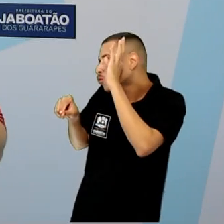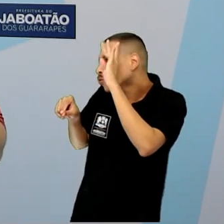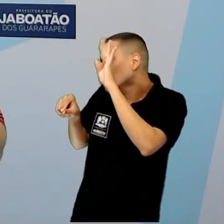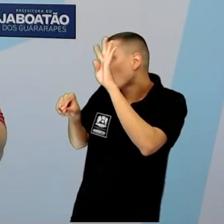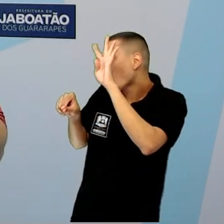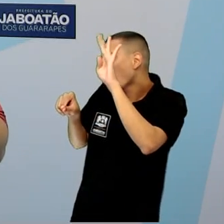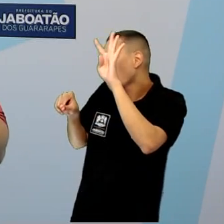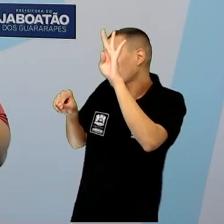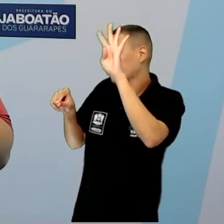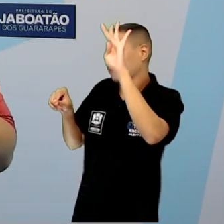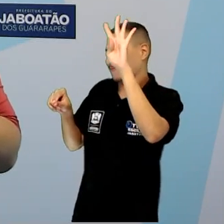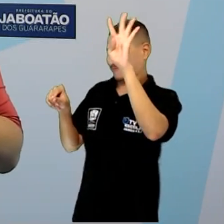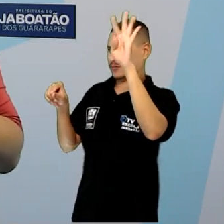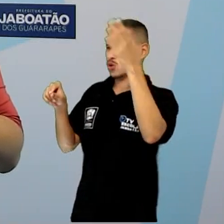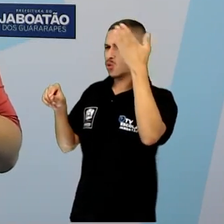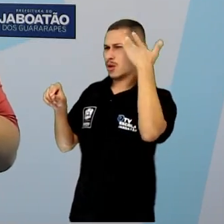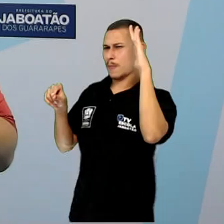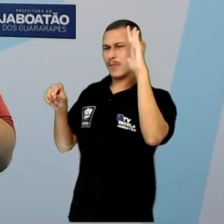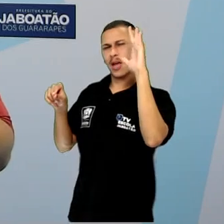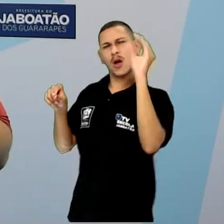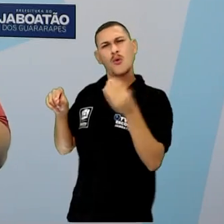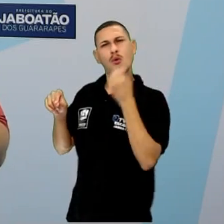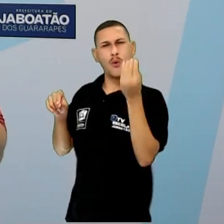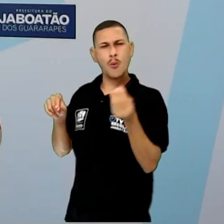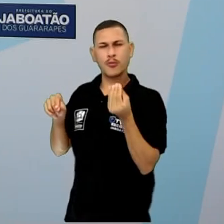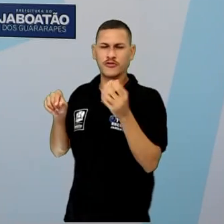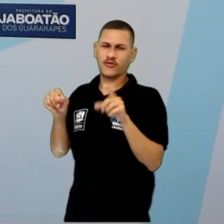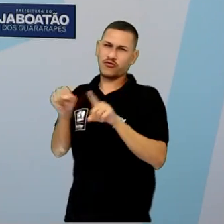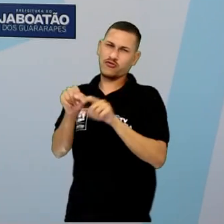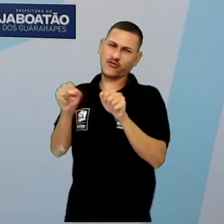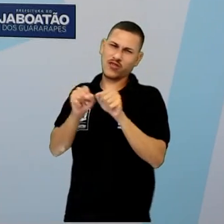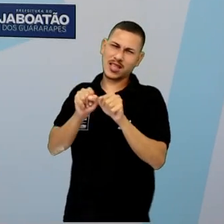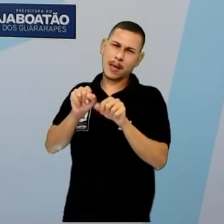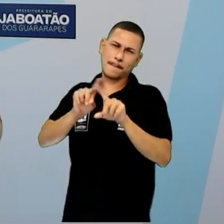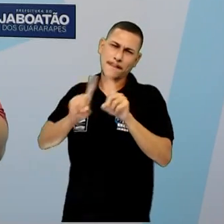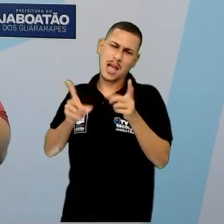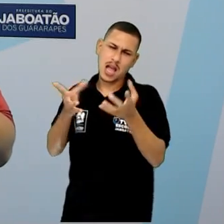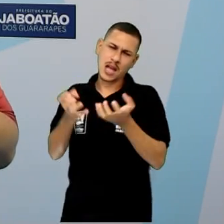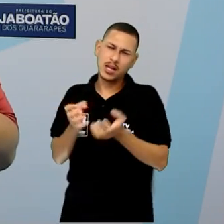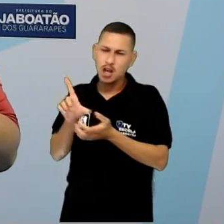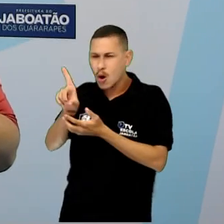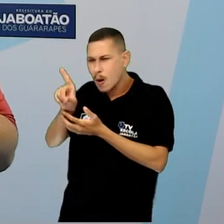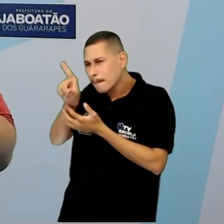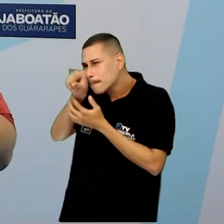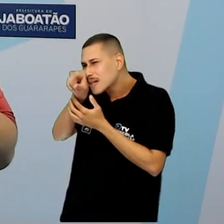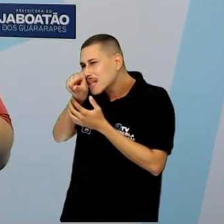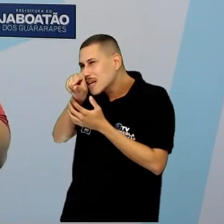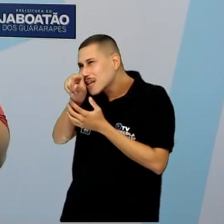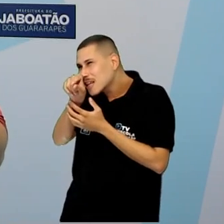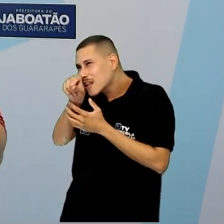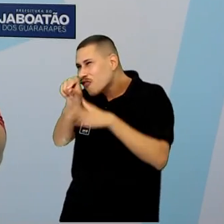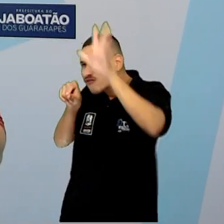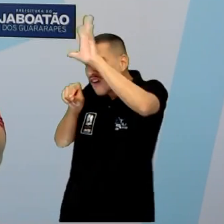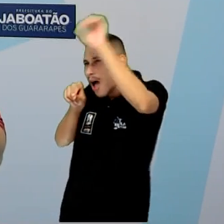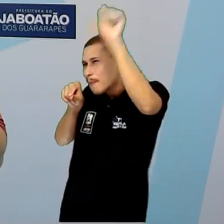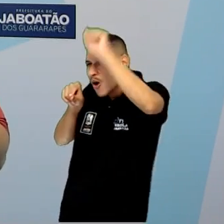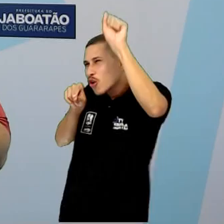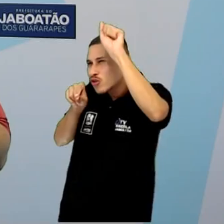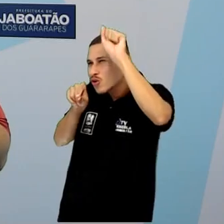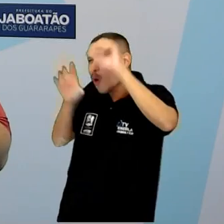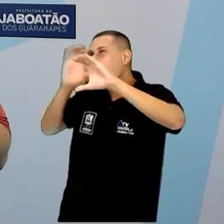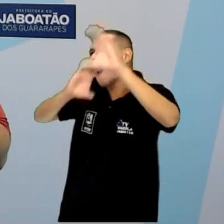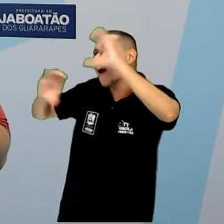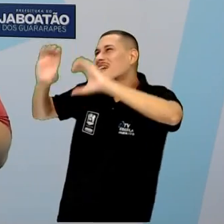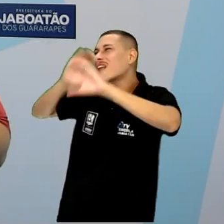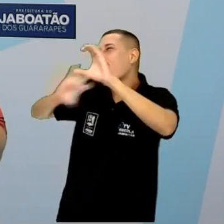gigantesco. Não sabia como fazer, mas desejava ser uma gralha famosa, cantar nas rodas de todas as florestas,